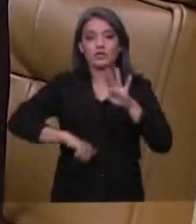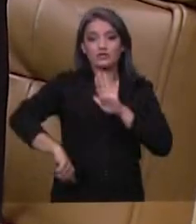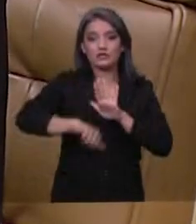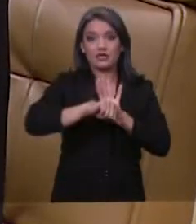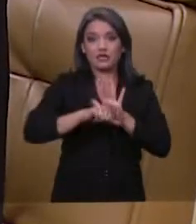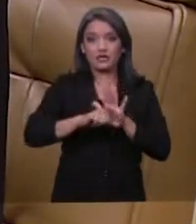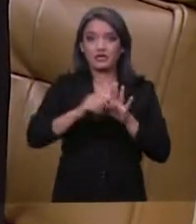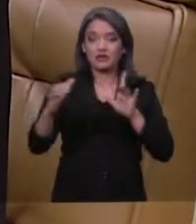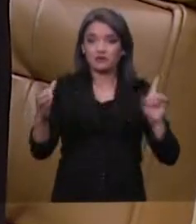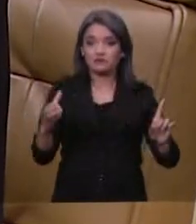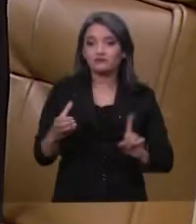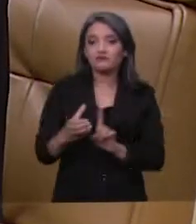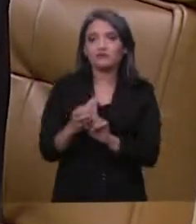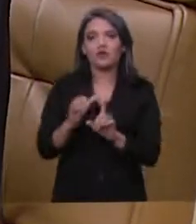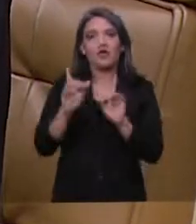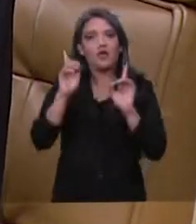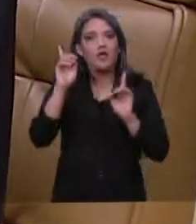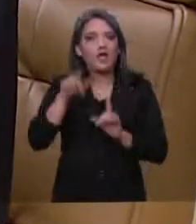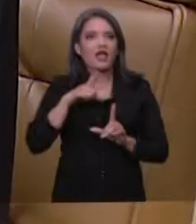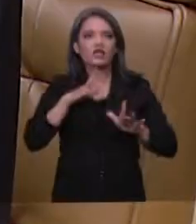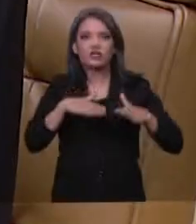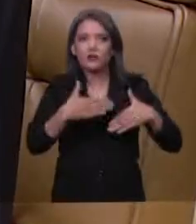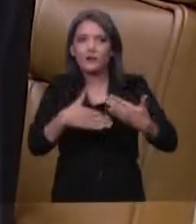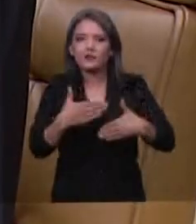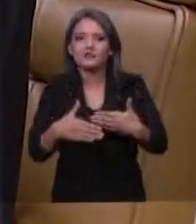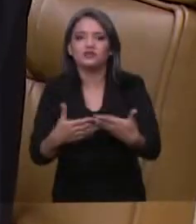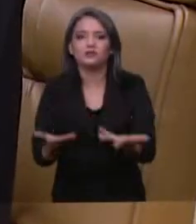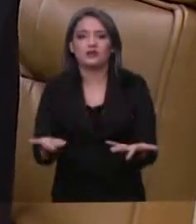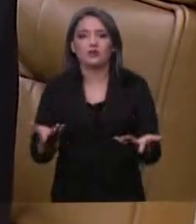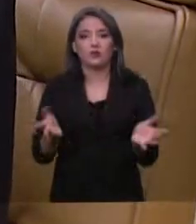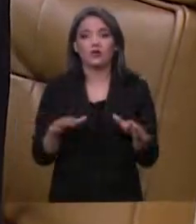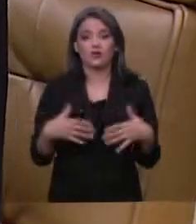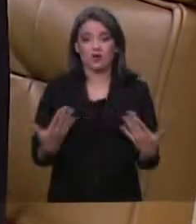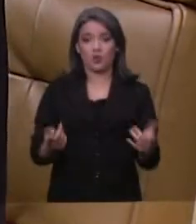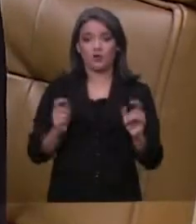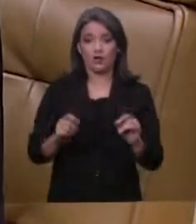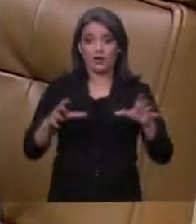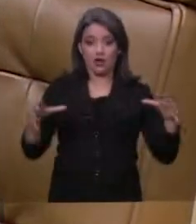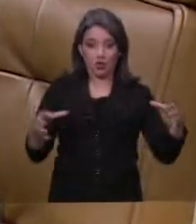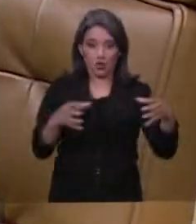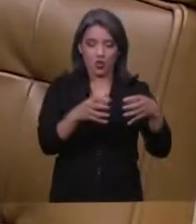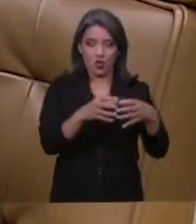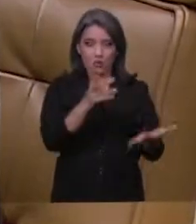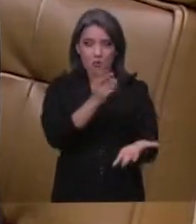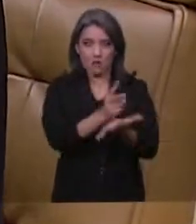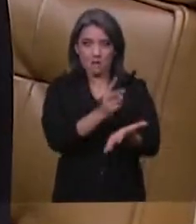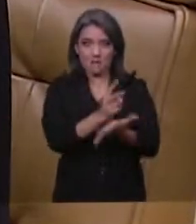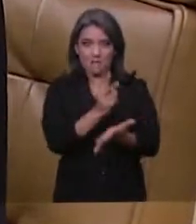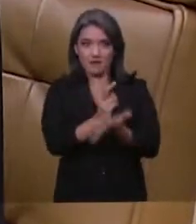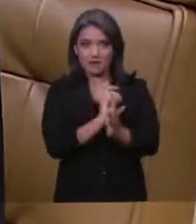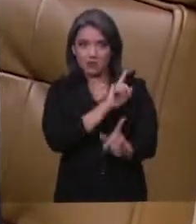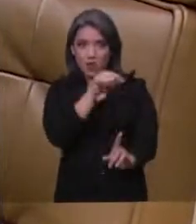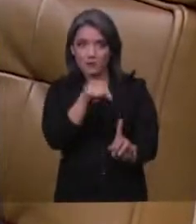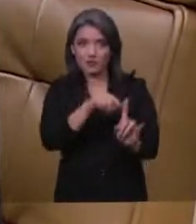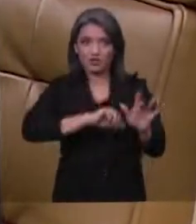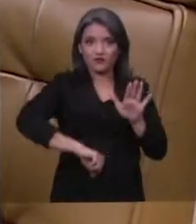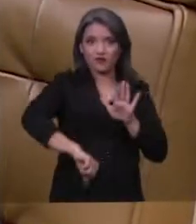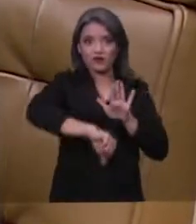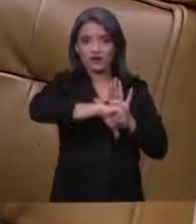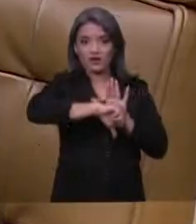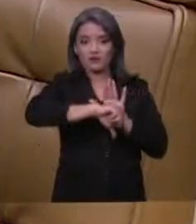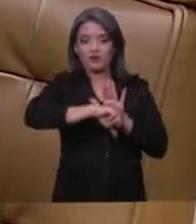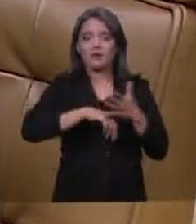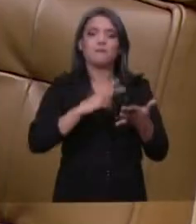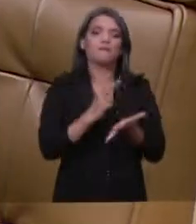não exige resultado naturalístico. Vale dizer, é suficiente o propósito de associar-se ao grupo criado para a prática de crimes, independentemente